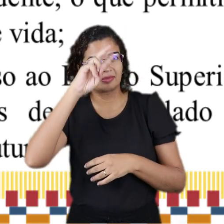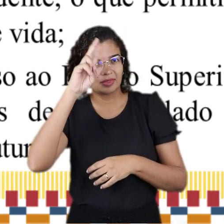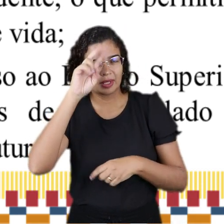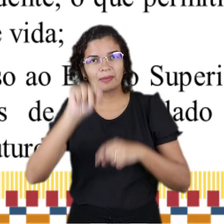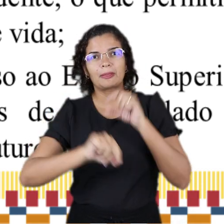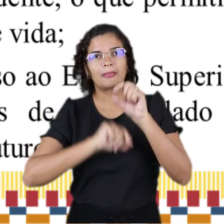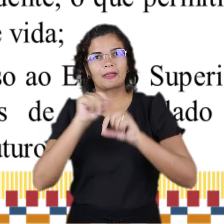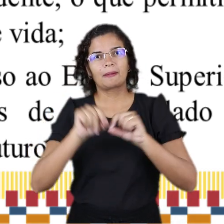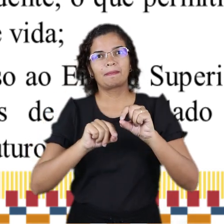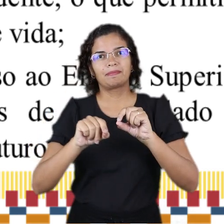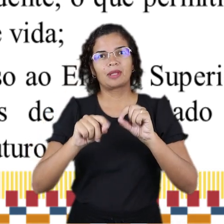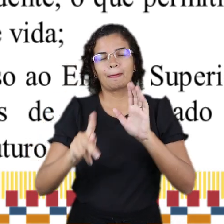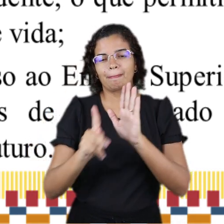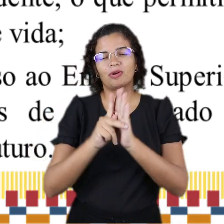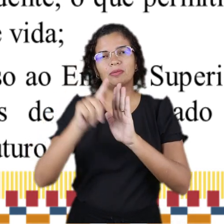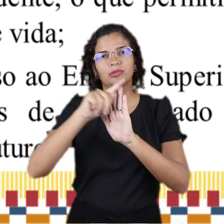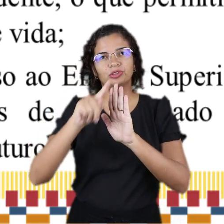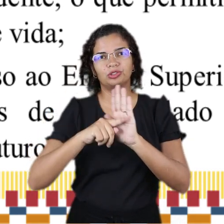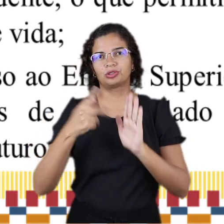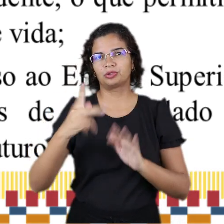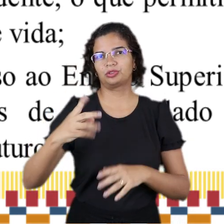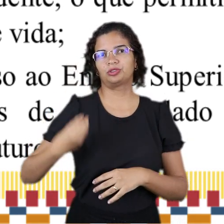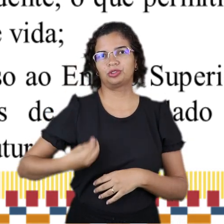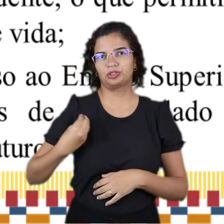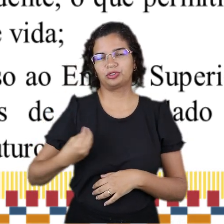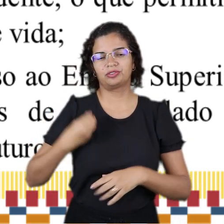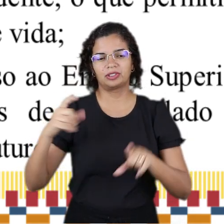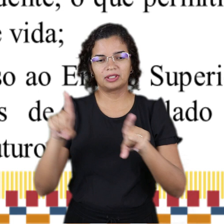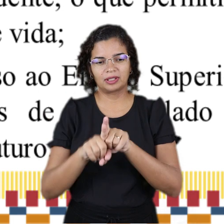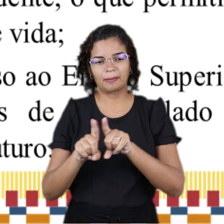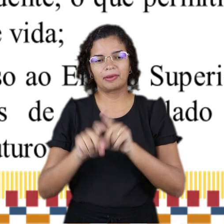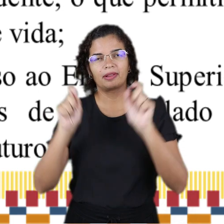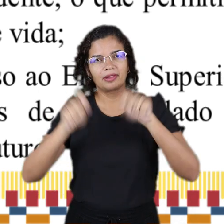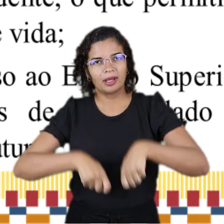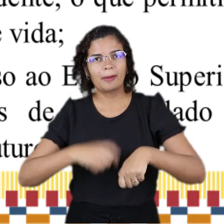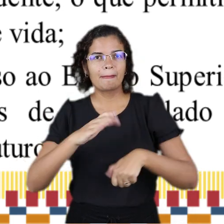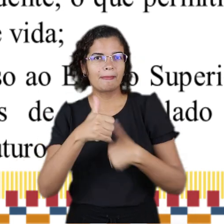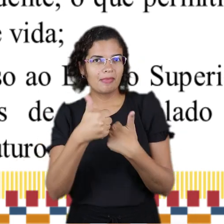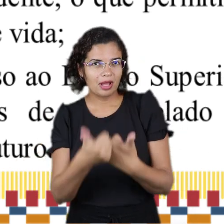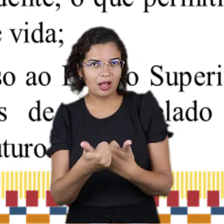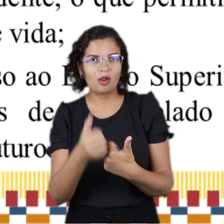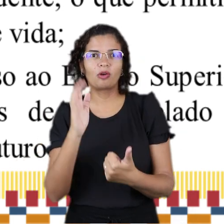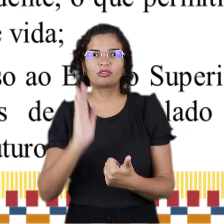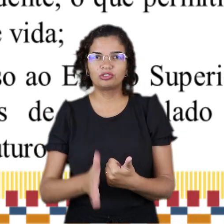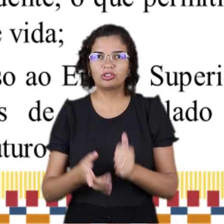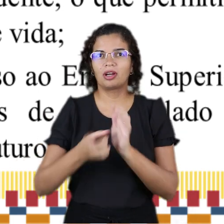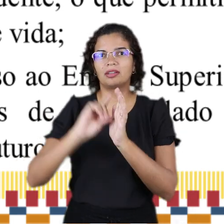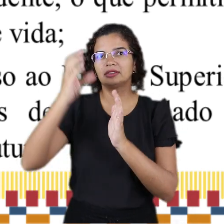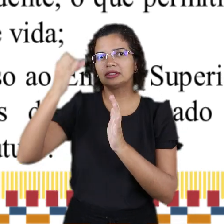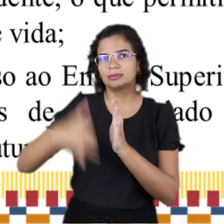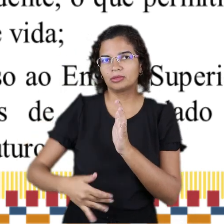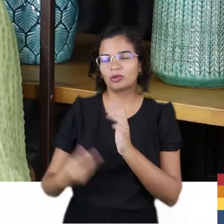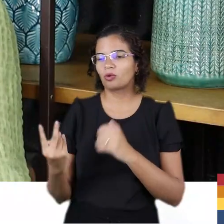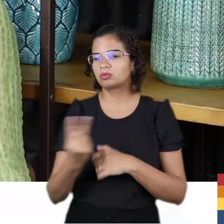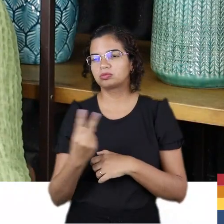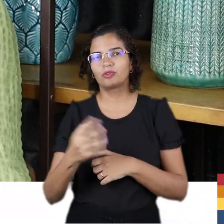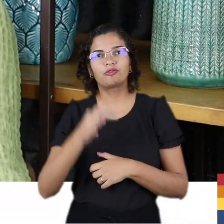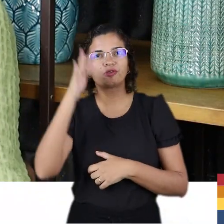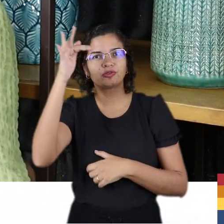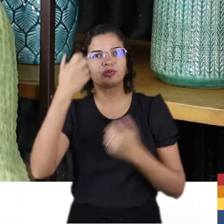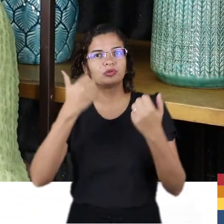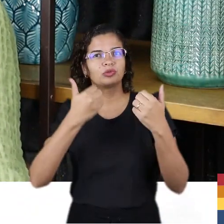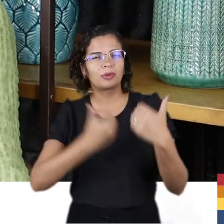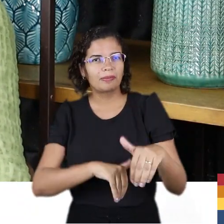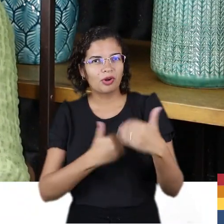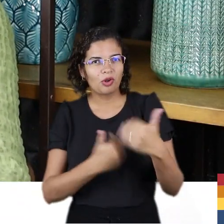também estará melhor preparando, como eu já disse, para os exames de acesso a cursos superiores. De modo claro,